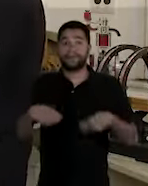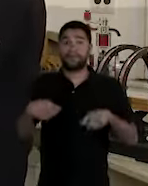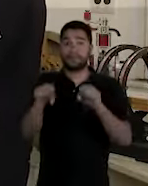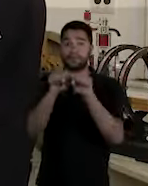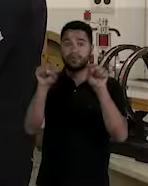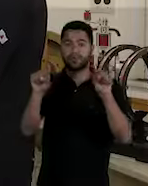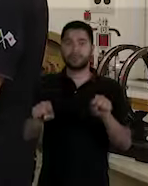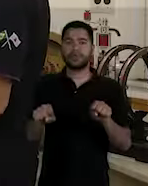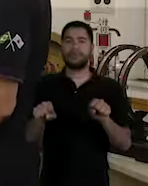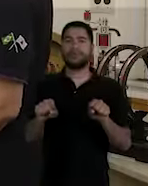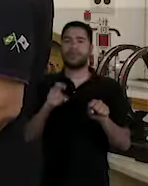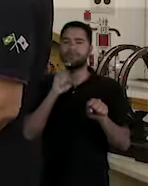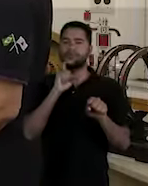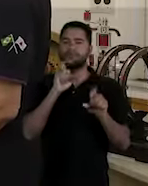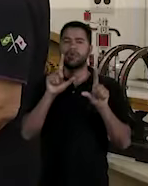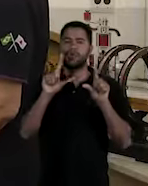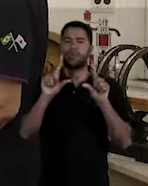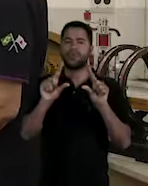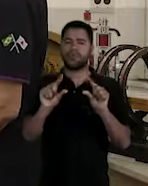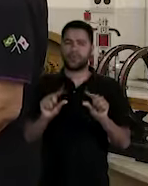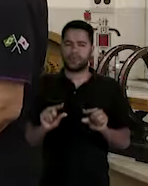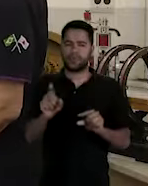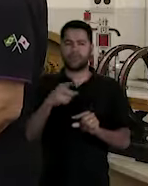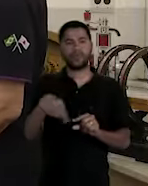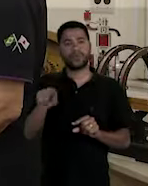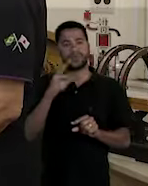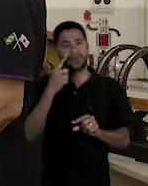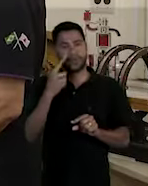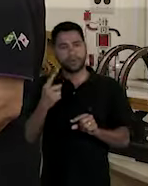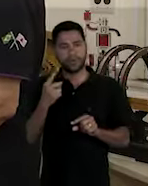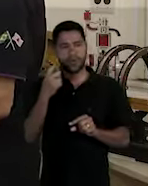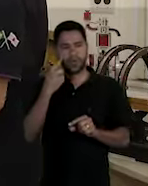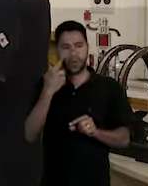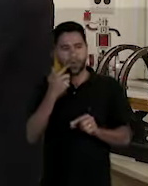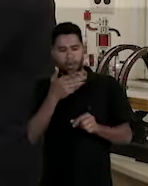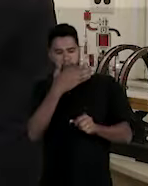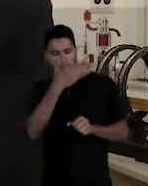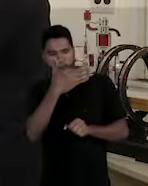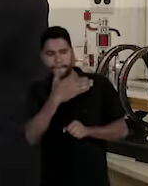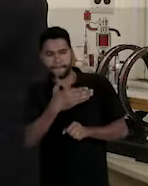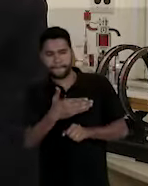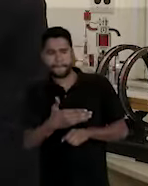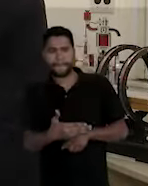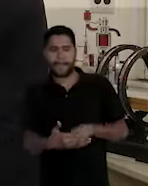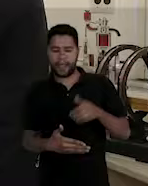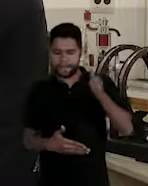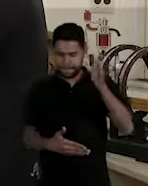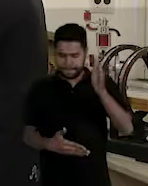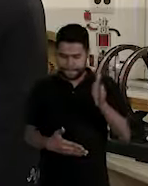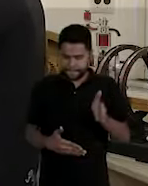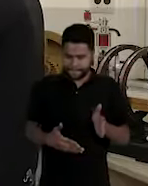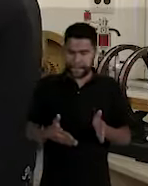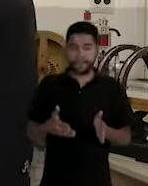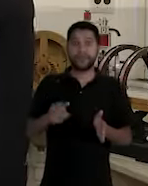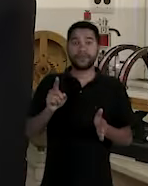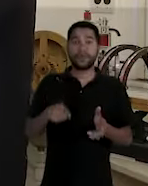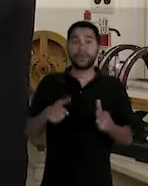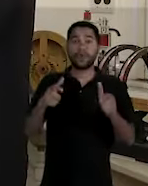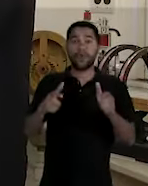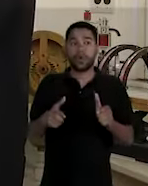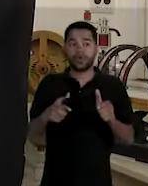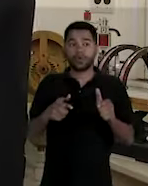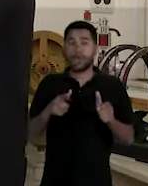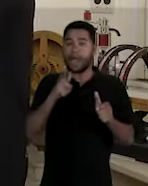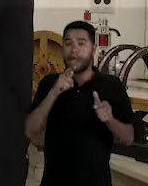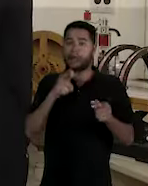para resfriar isso. Se você observar os cortes aqui, ó, esses cortes são por onde circula